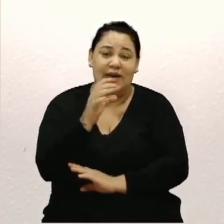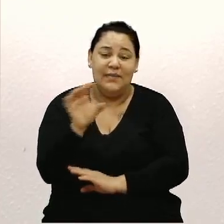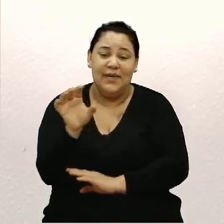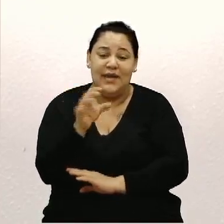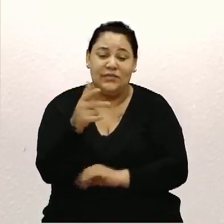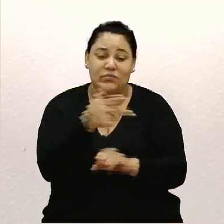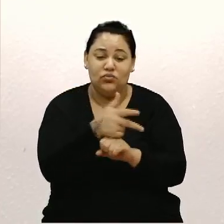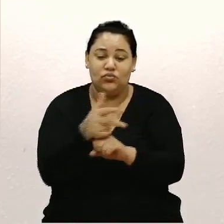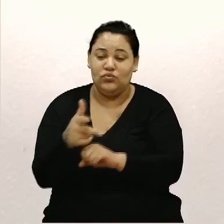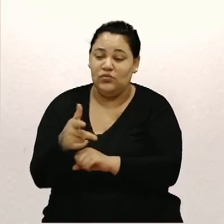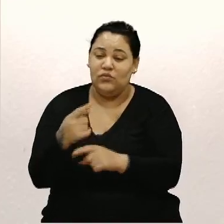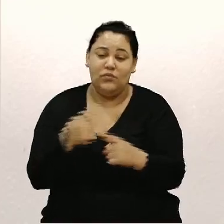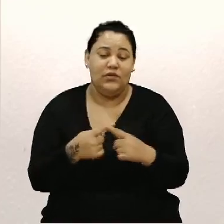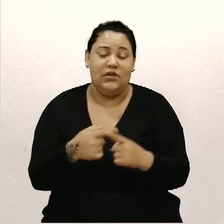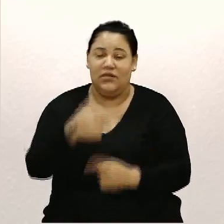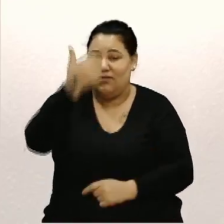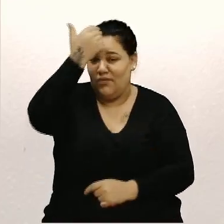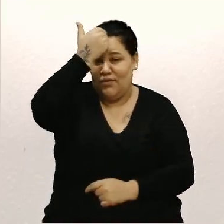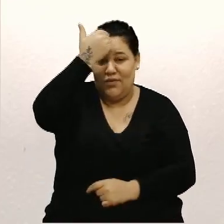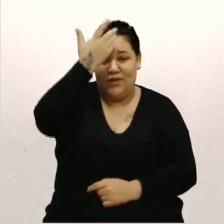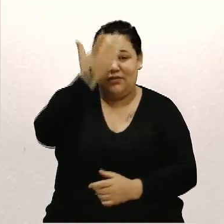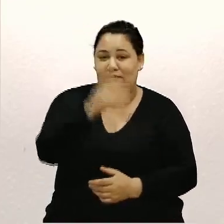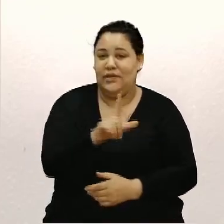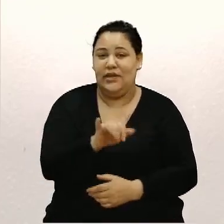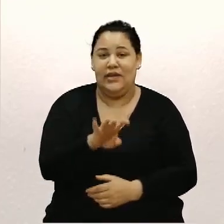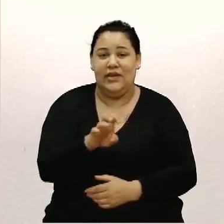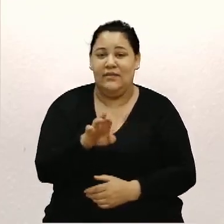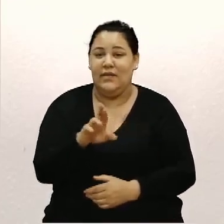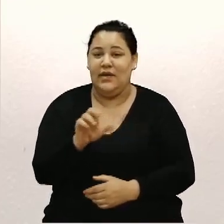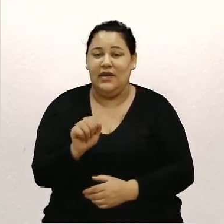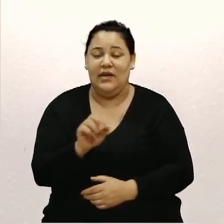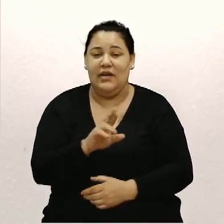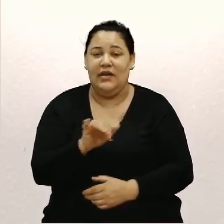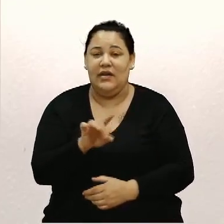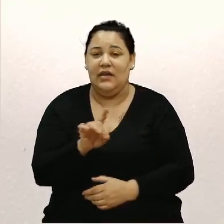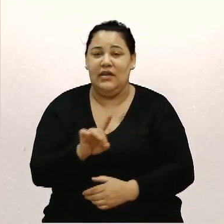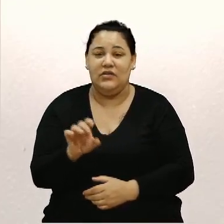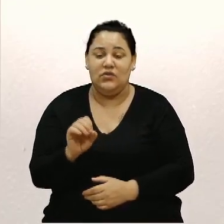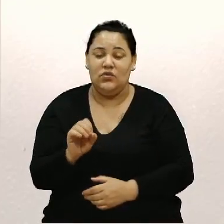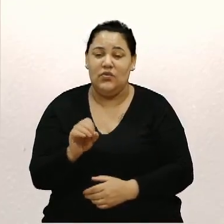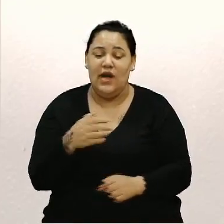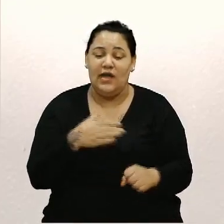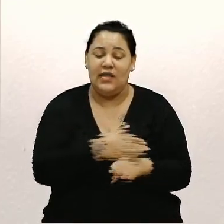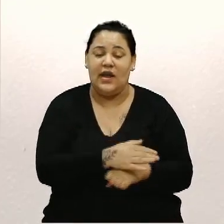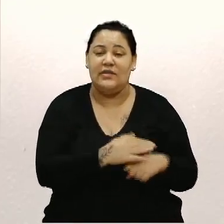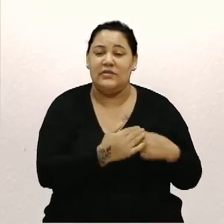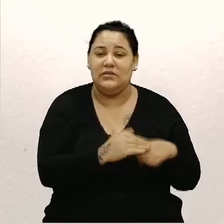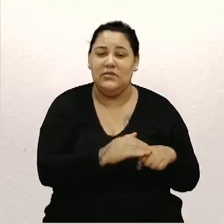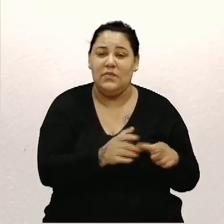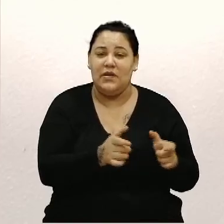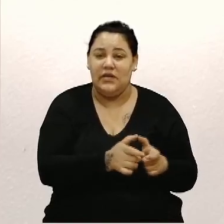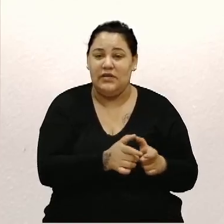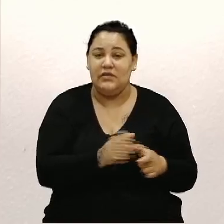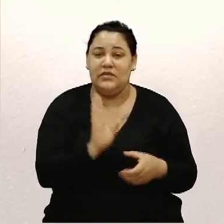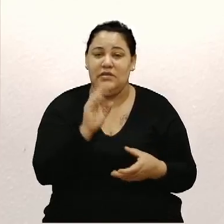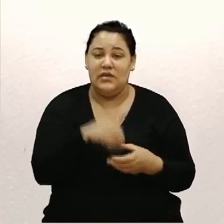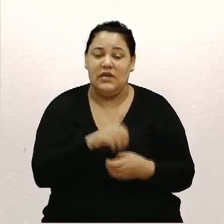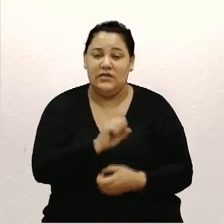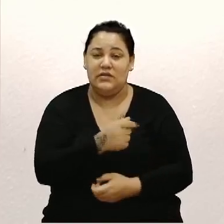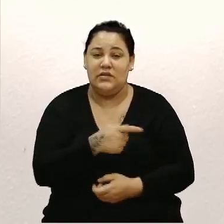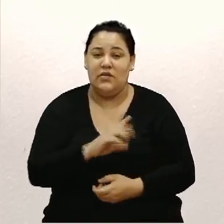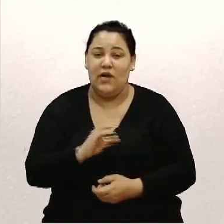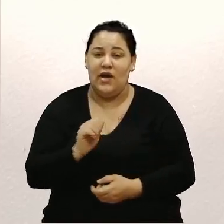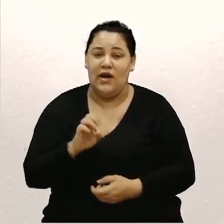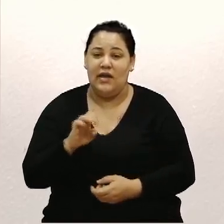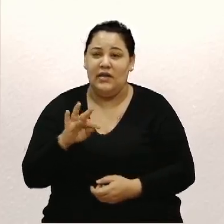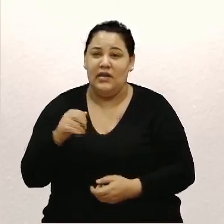Porque não dá para aguentar ali Beira-Risso, a entrada do São Marquinhos, dentro do São Caetano, que tem uma área verde. Aonde tem